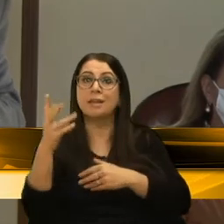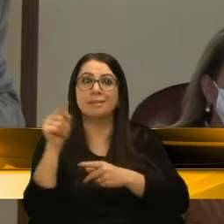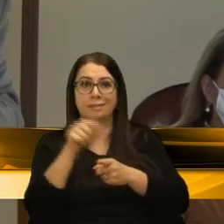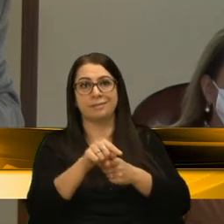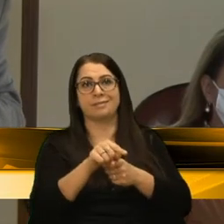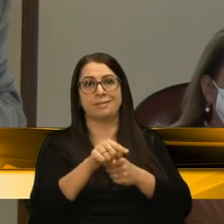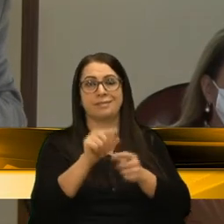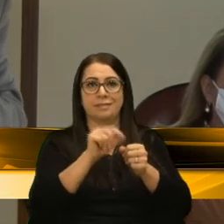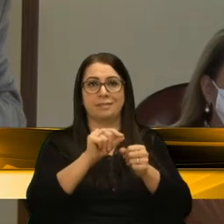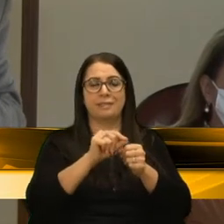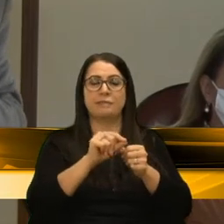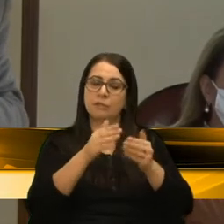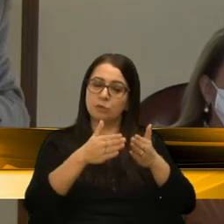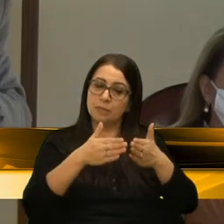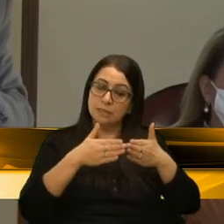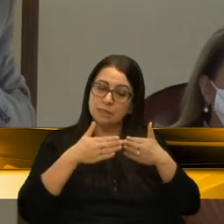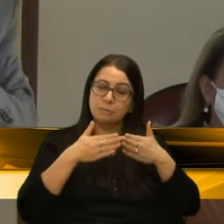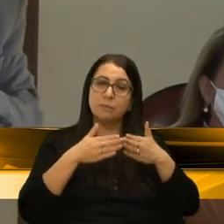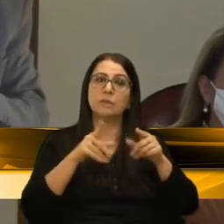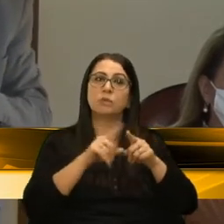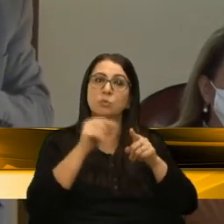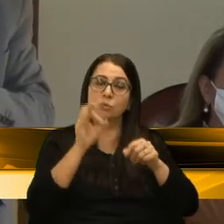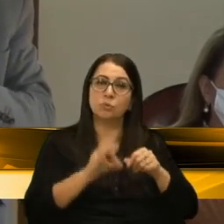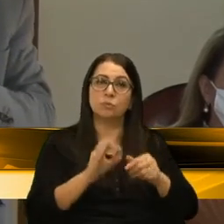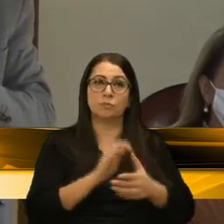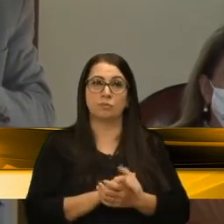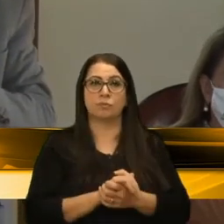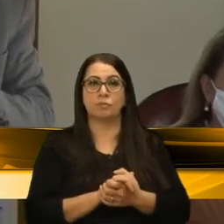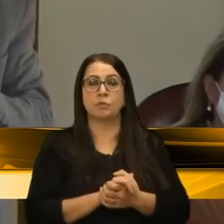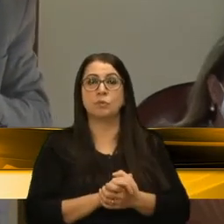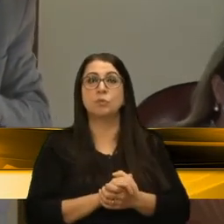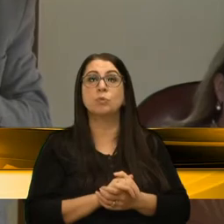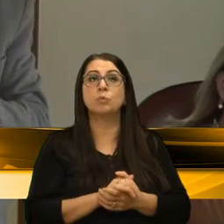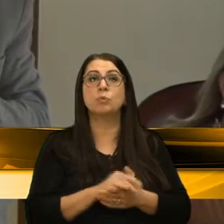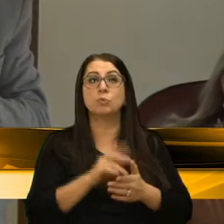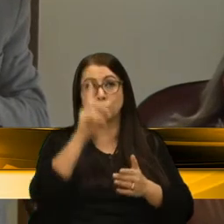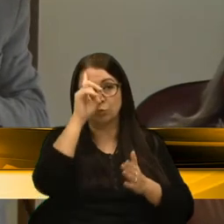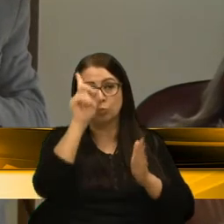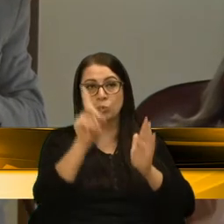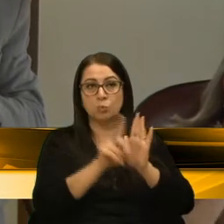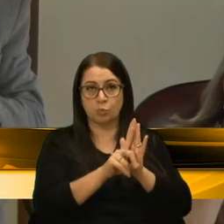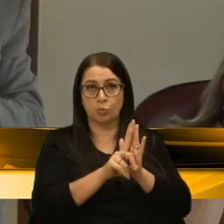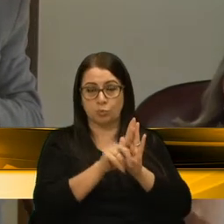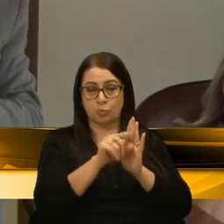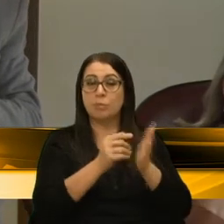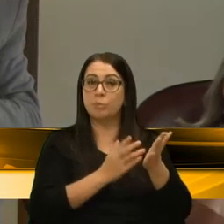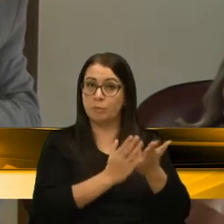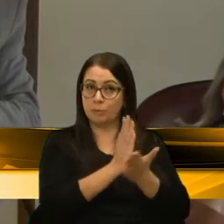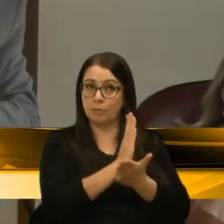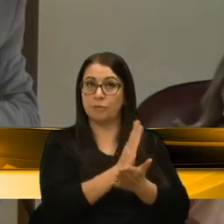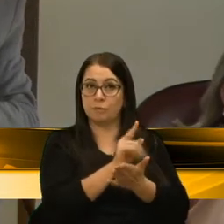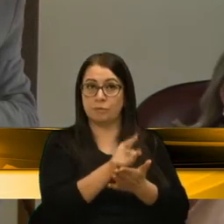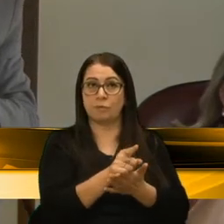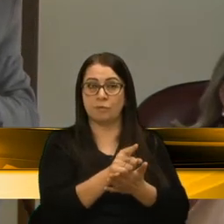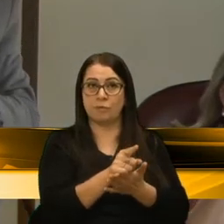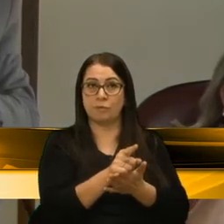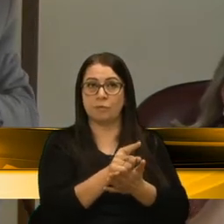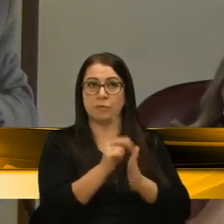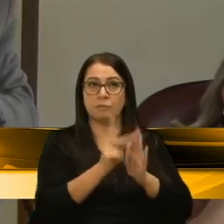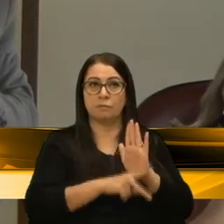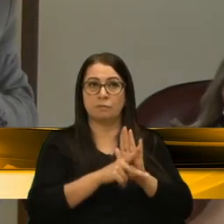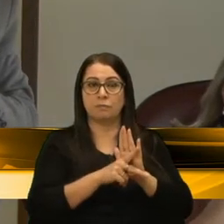devidamente feito o licenciamento, a compensação, quando o proprietário aprova um